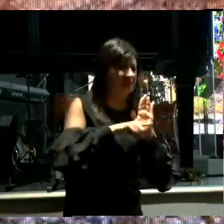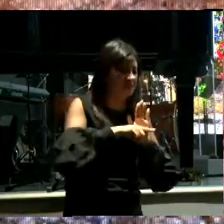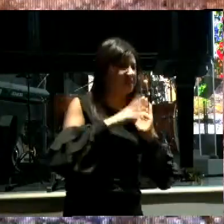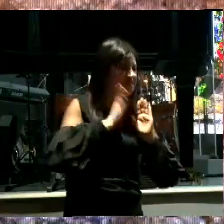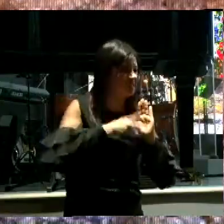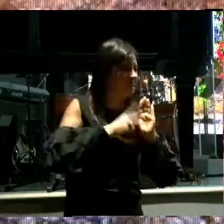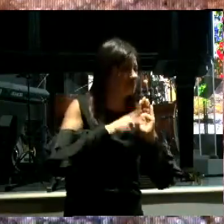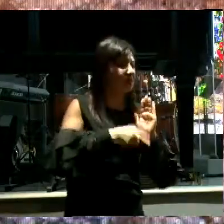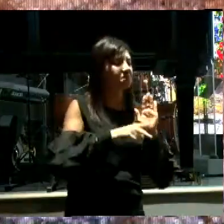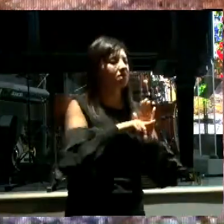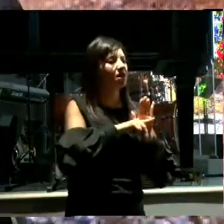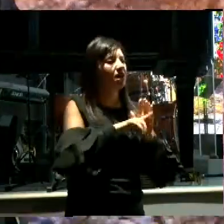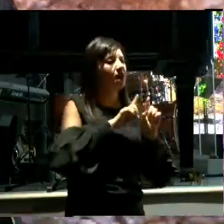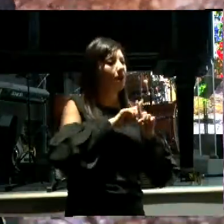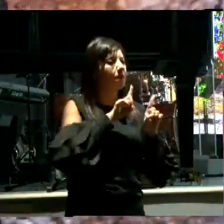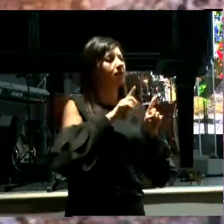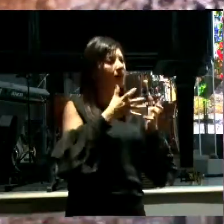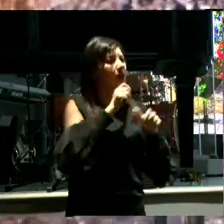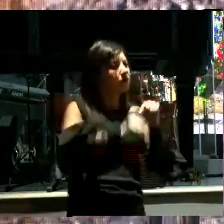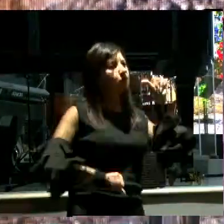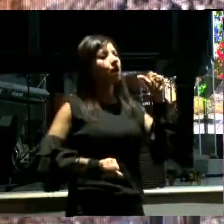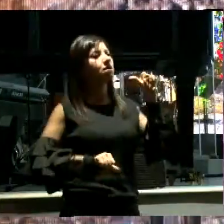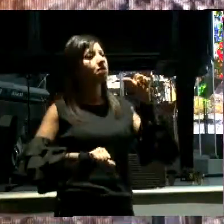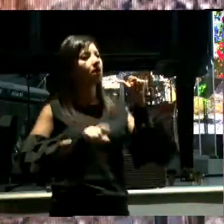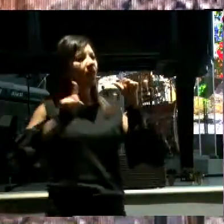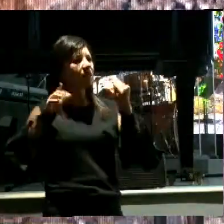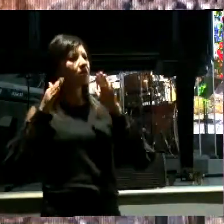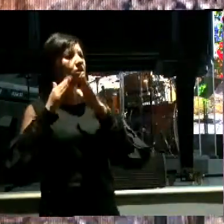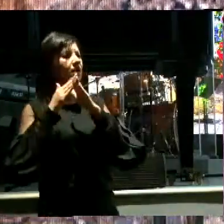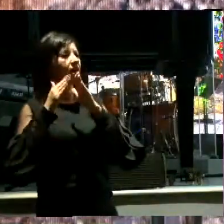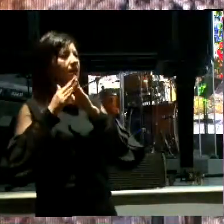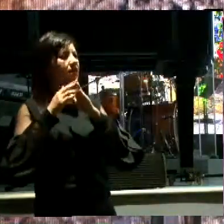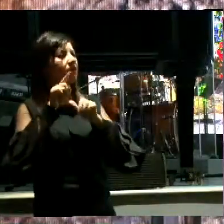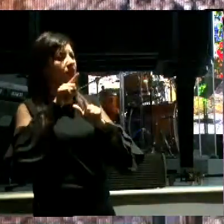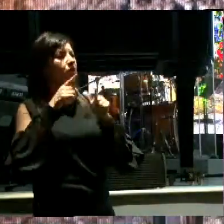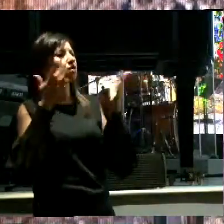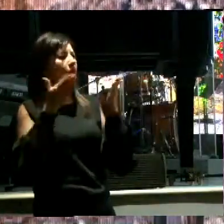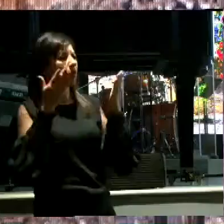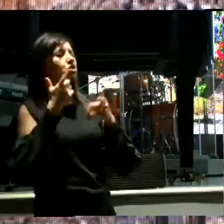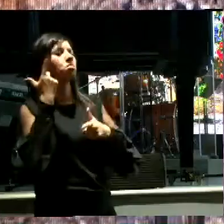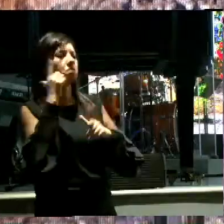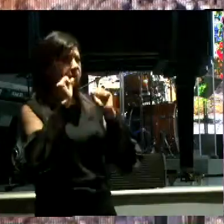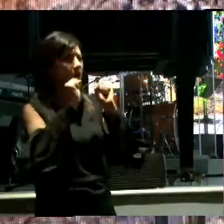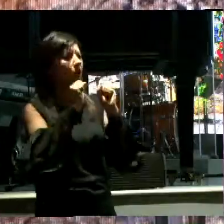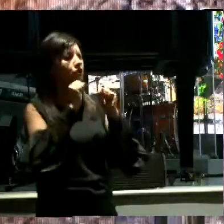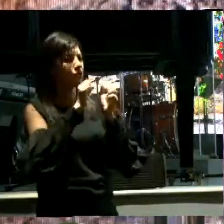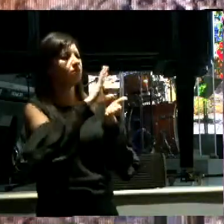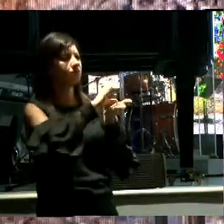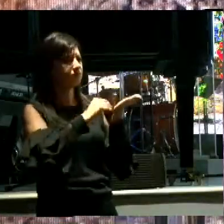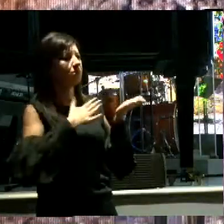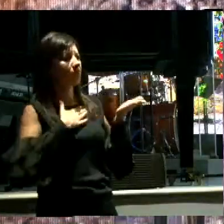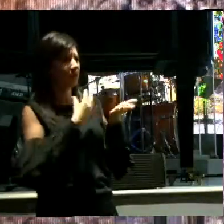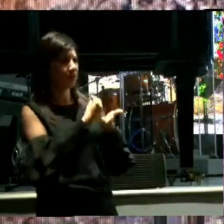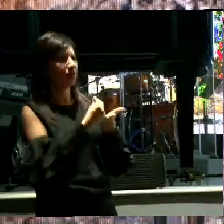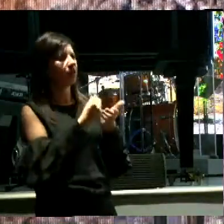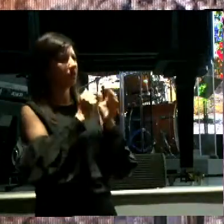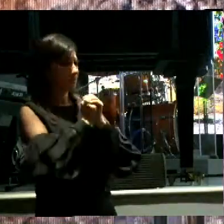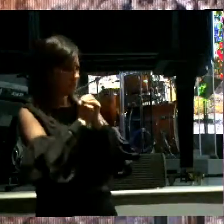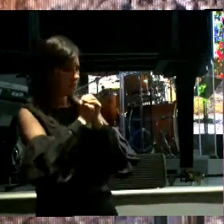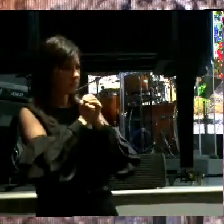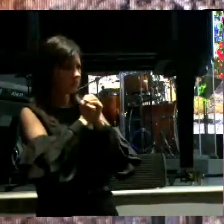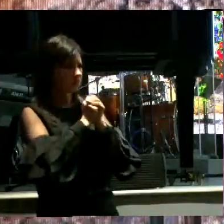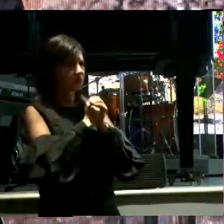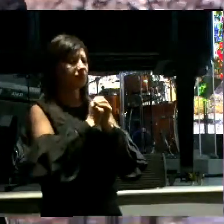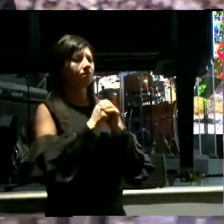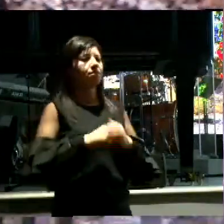ambiente lá, vai mudar aquela atmosfera lá e você vai viver o sobrenatural. Amém? Vamos orar? Pai,